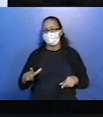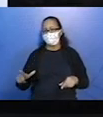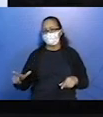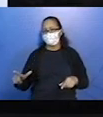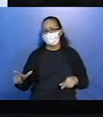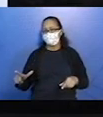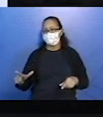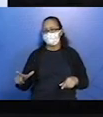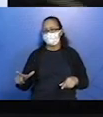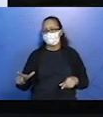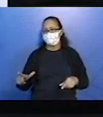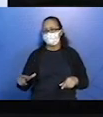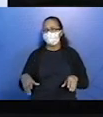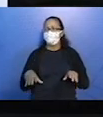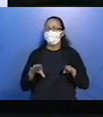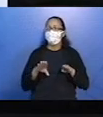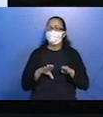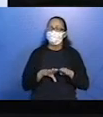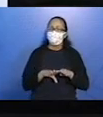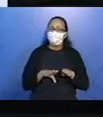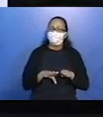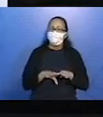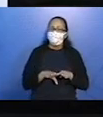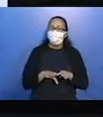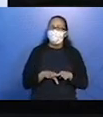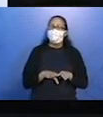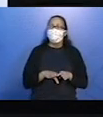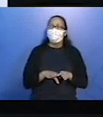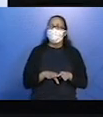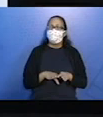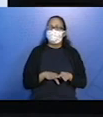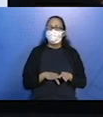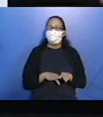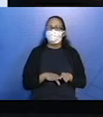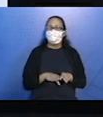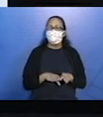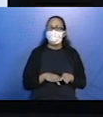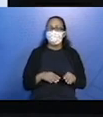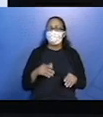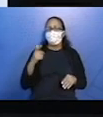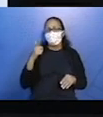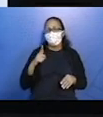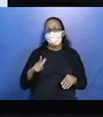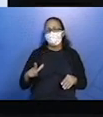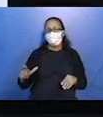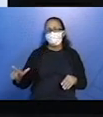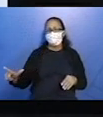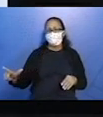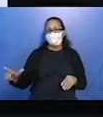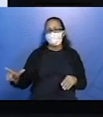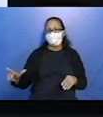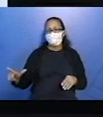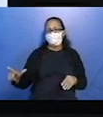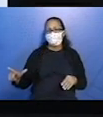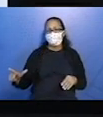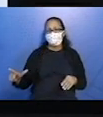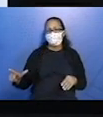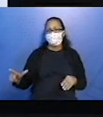tarefa, olha lá, eu vou continuar no estado em que eu